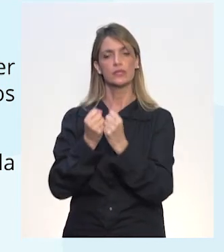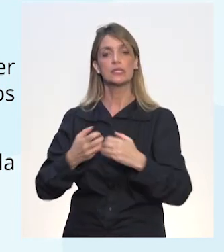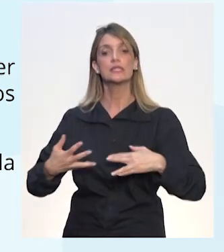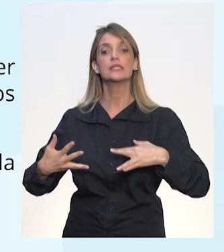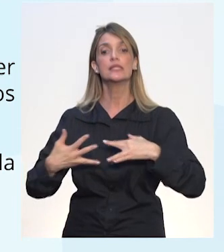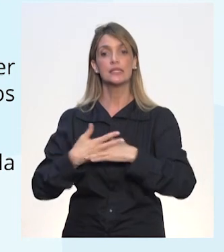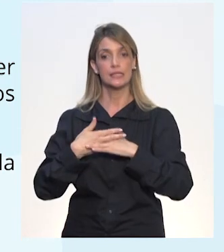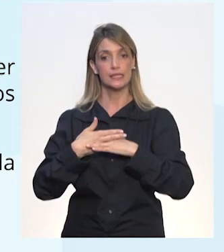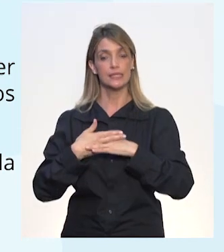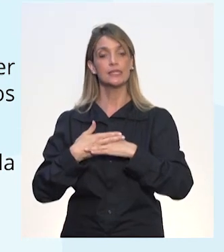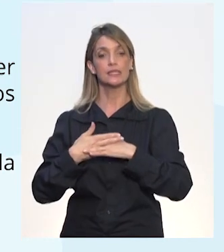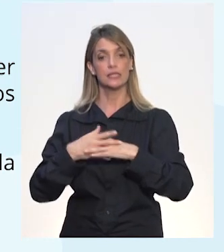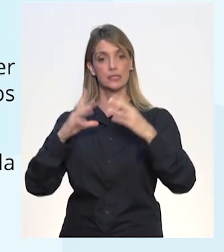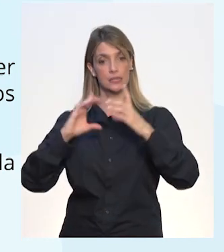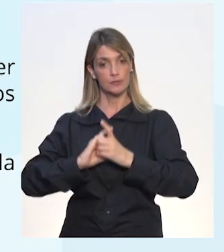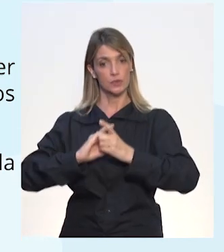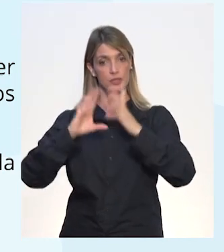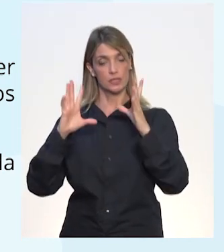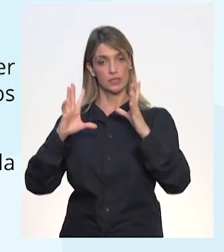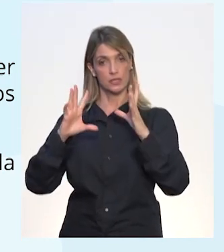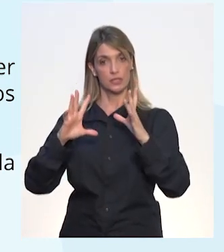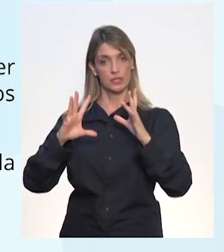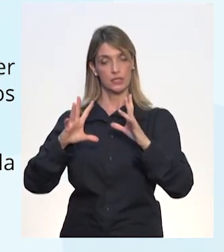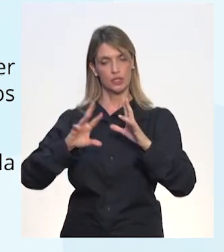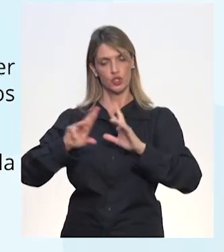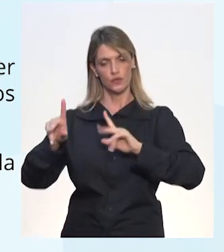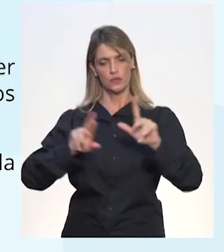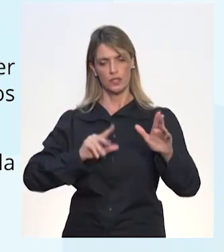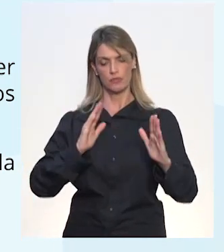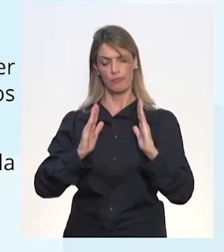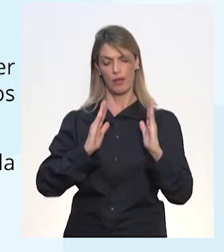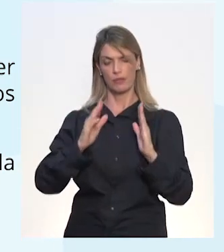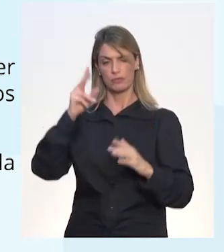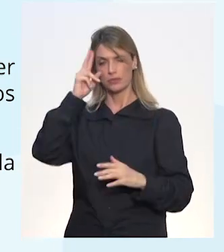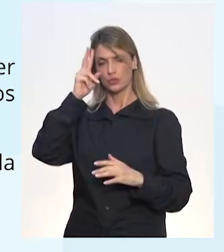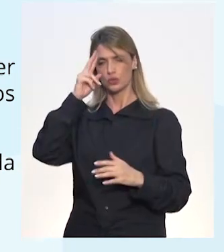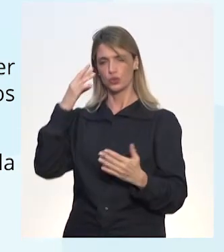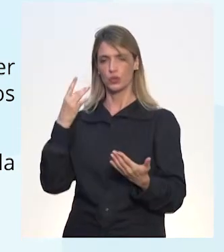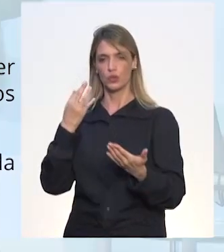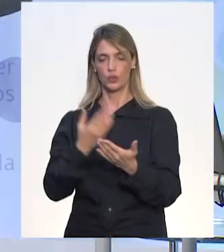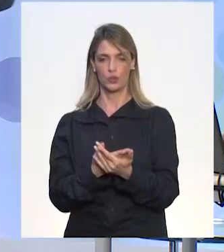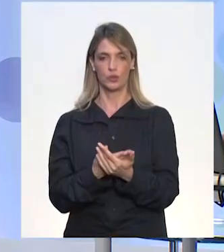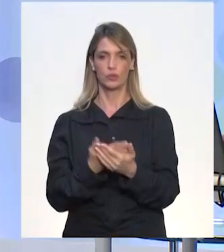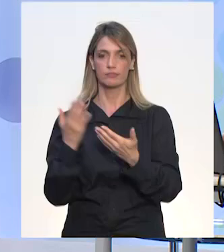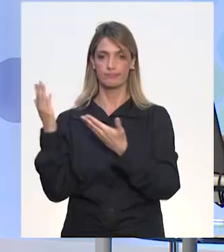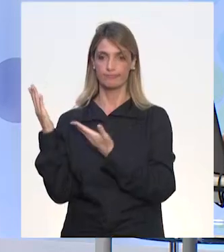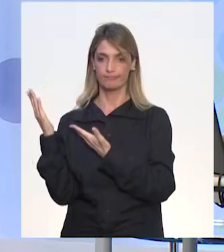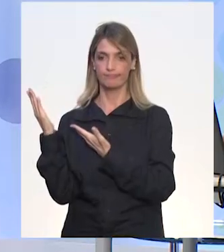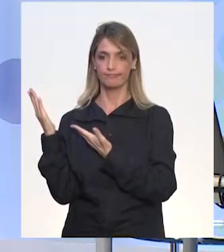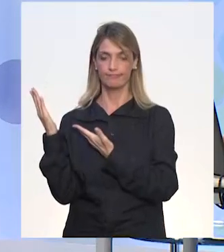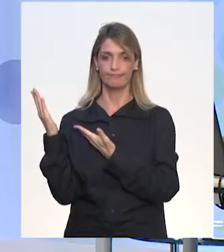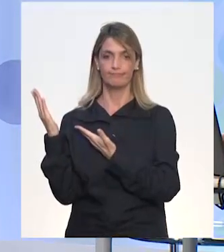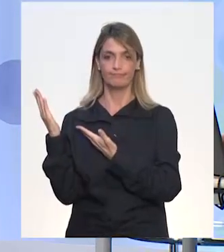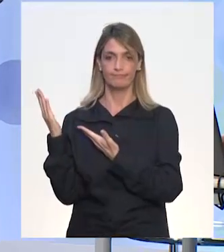e da democracia em diferentes momentos históricos. Vamos colocar aqui no LED, então,